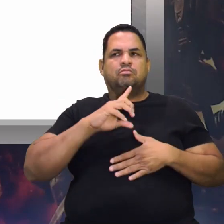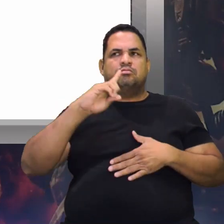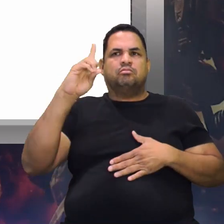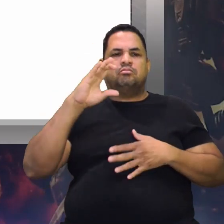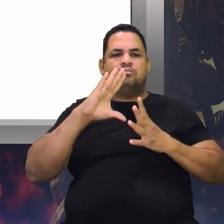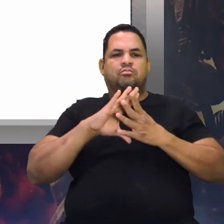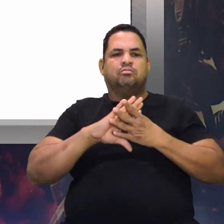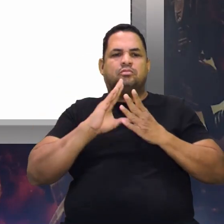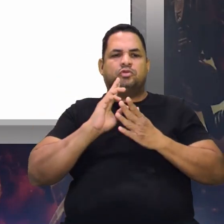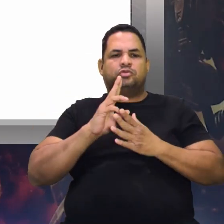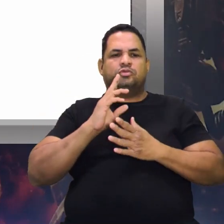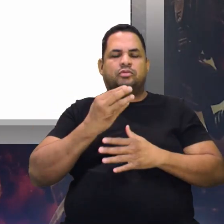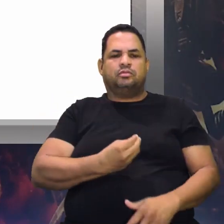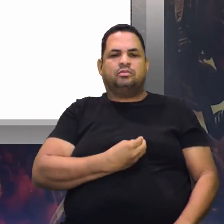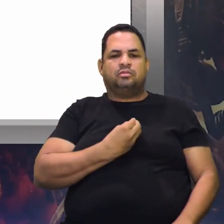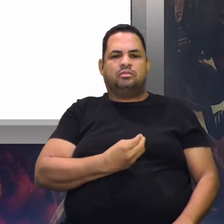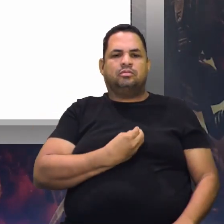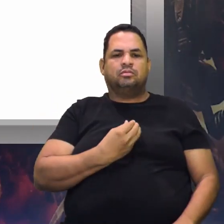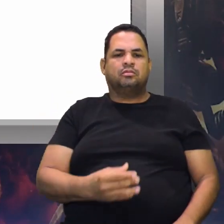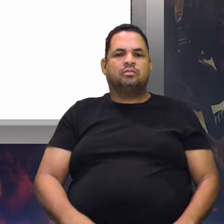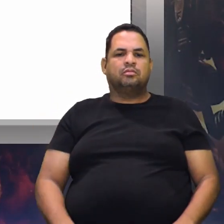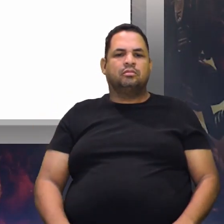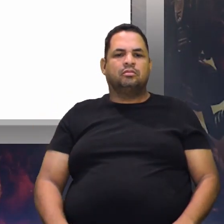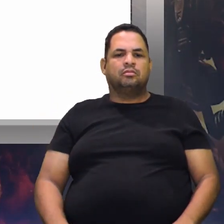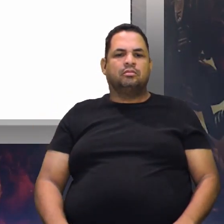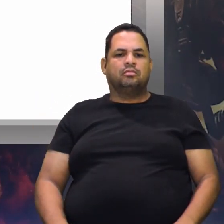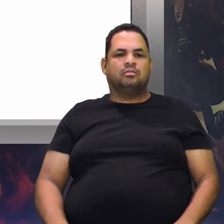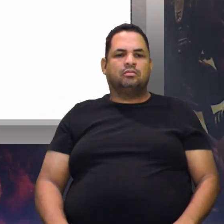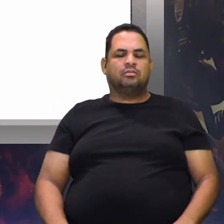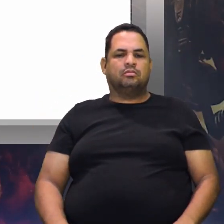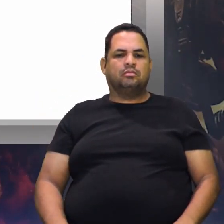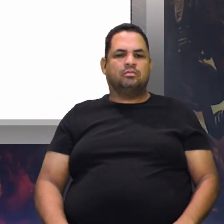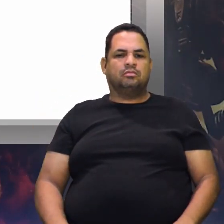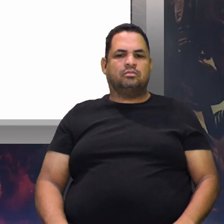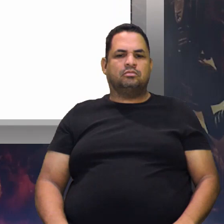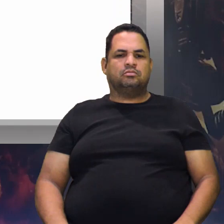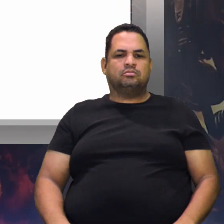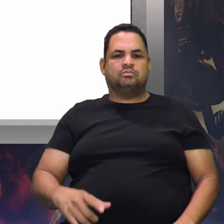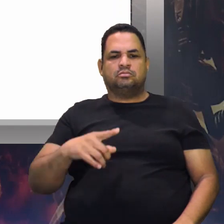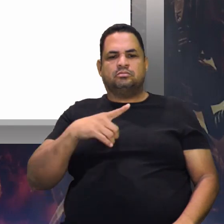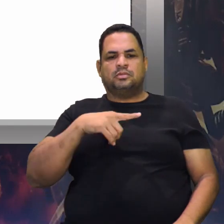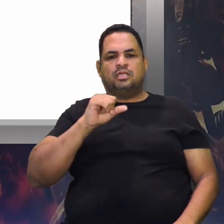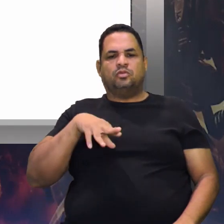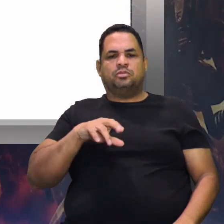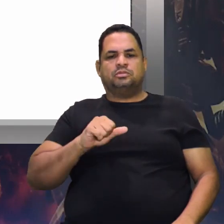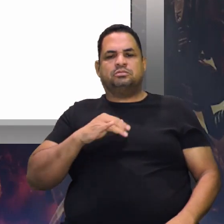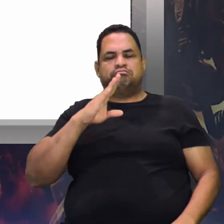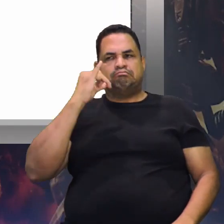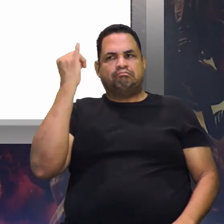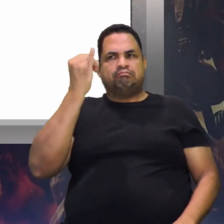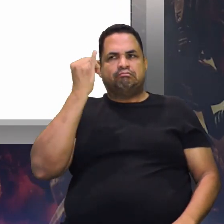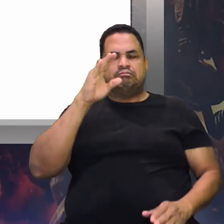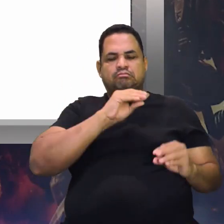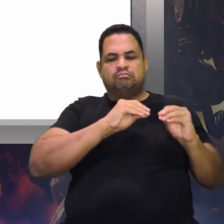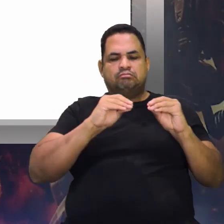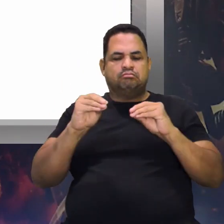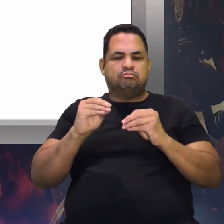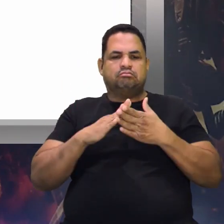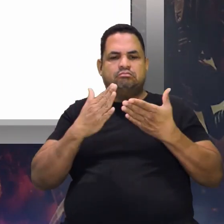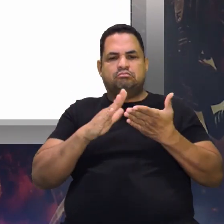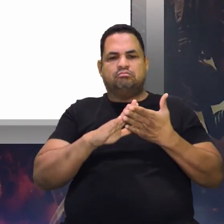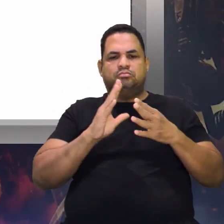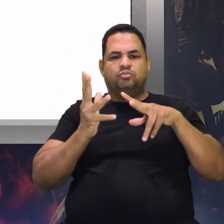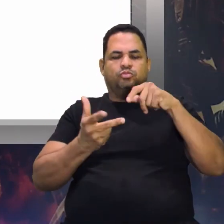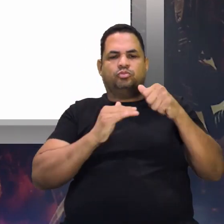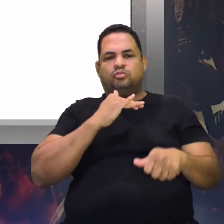mantém vivo? Ou seria Anubis, que tem um papel importante na passagem para o mundo dos mortos? Anubis é para